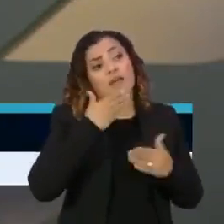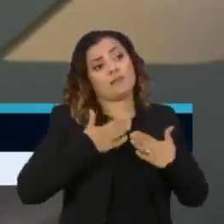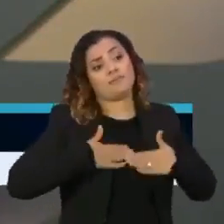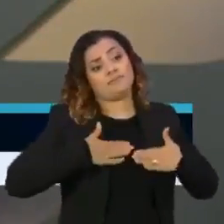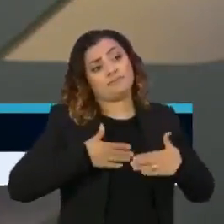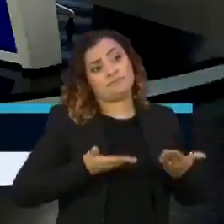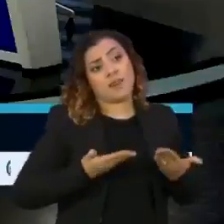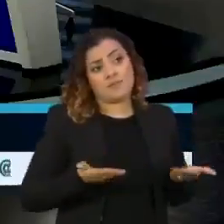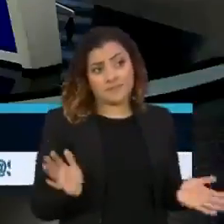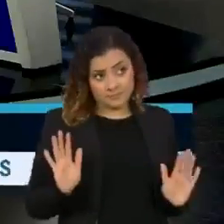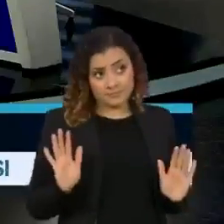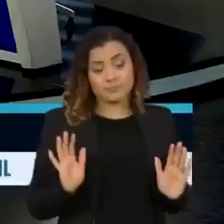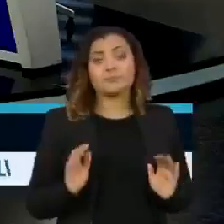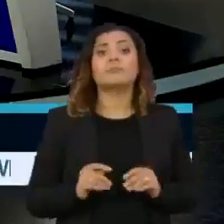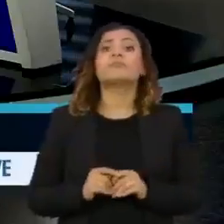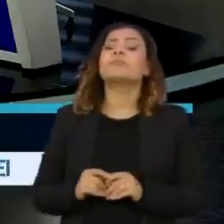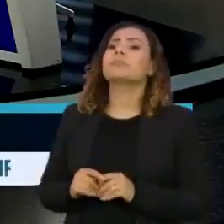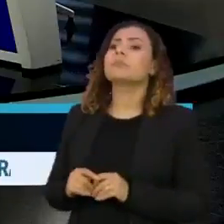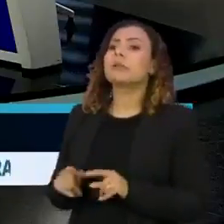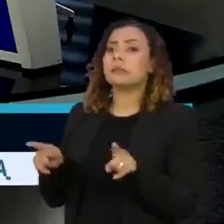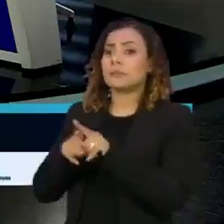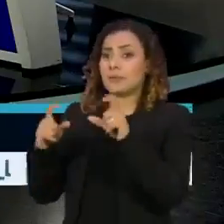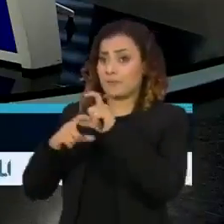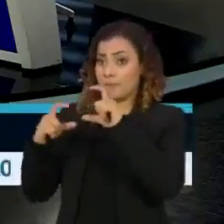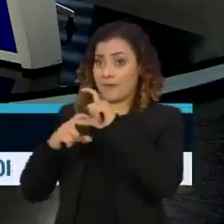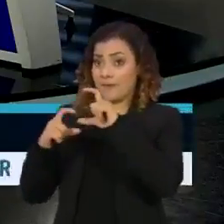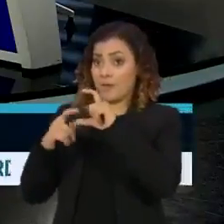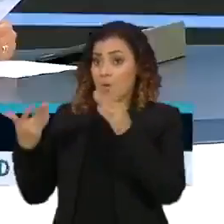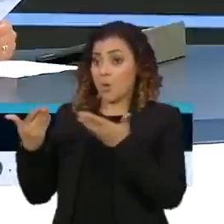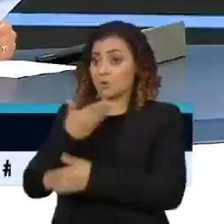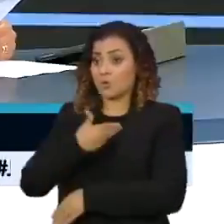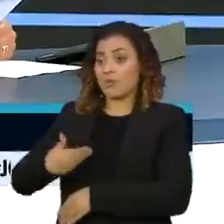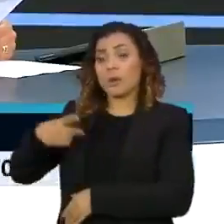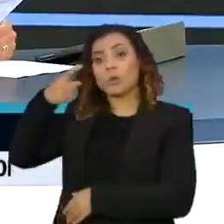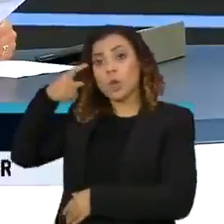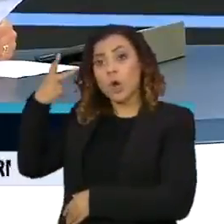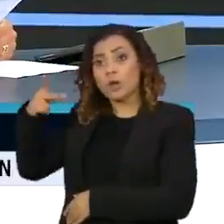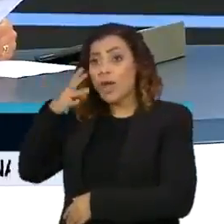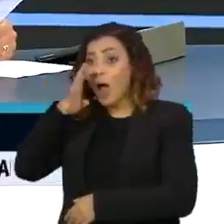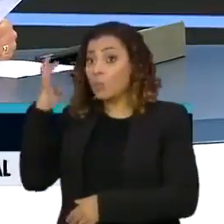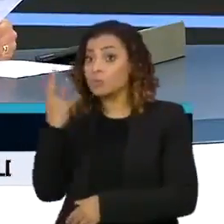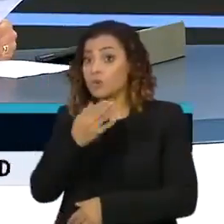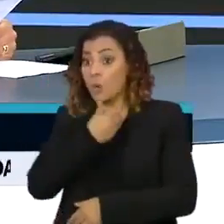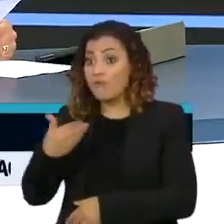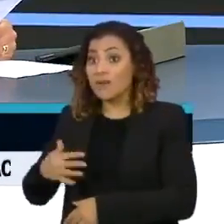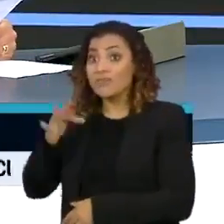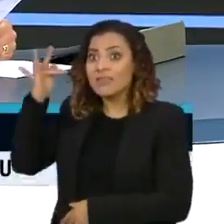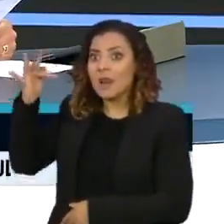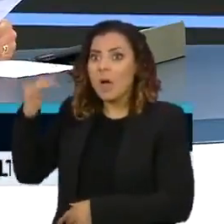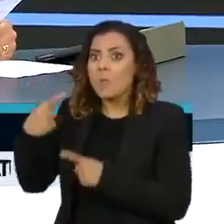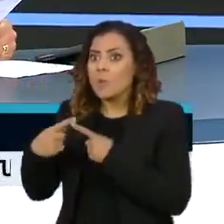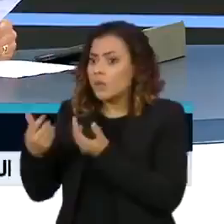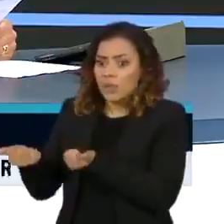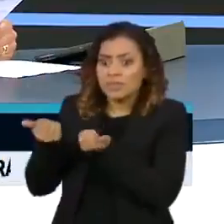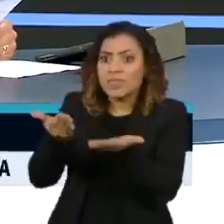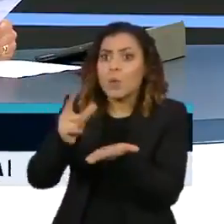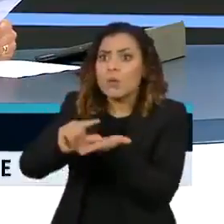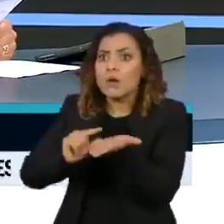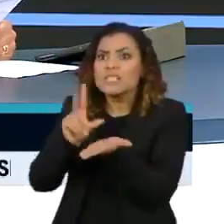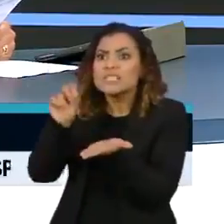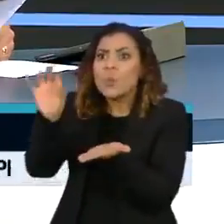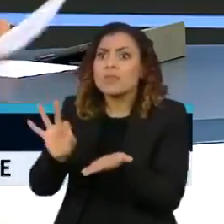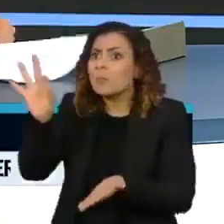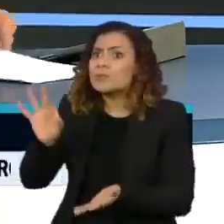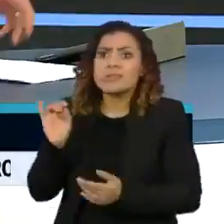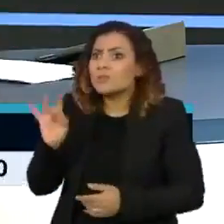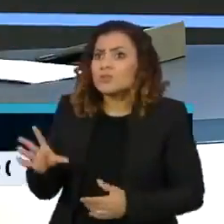Brasil eu tô falando em fazer hoje o governador do Estado de São Paulo João Dória acusou O governo federal de enviar metade das doses